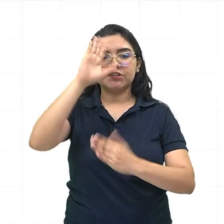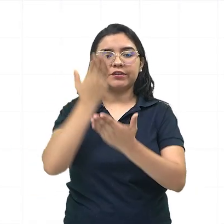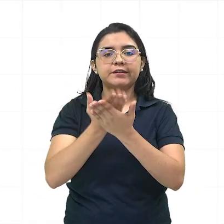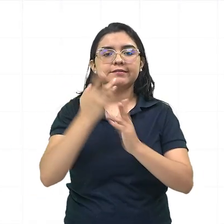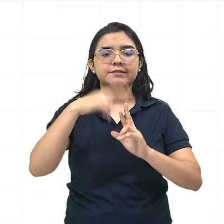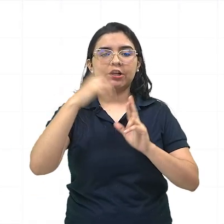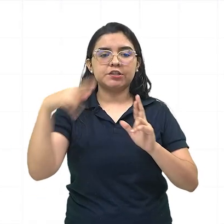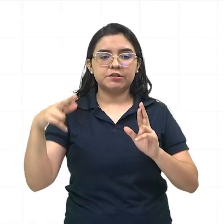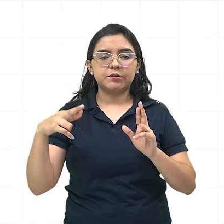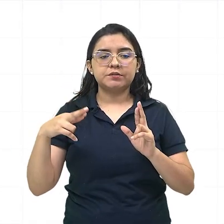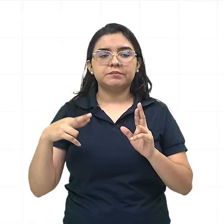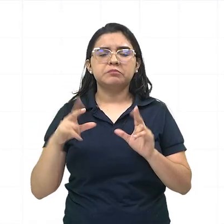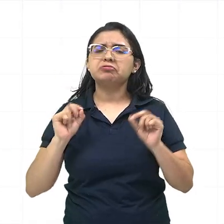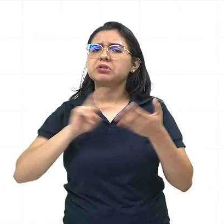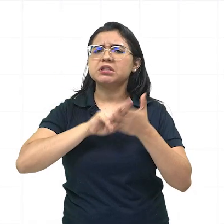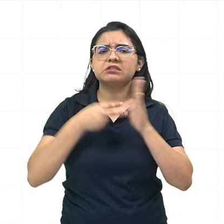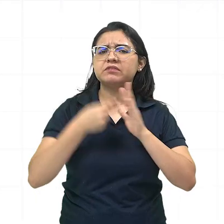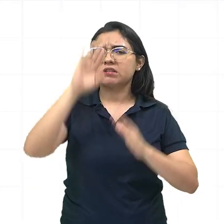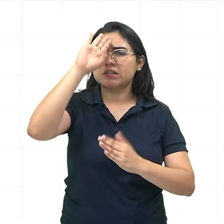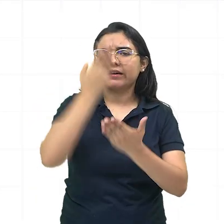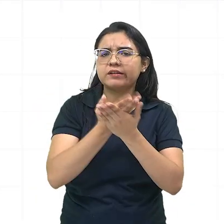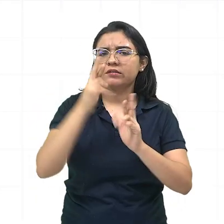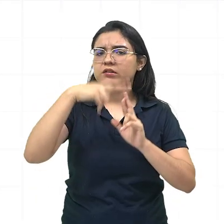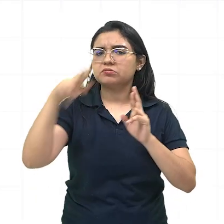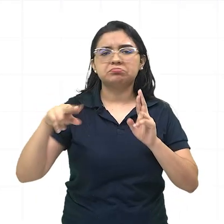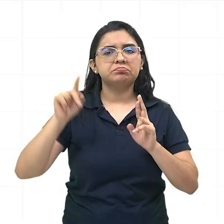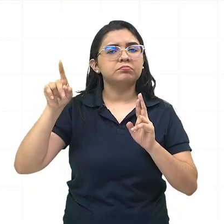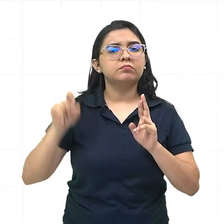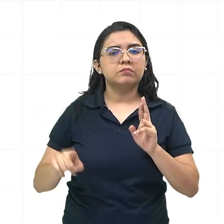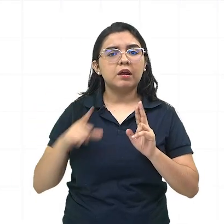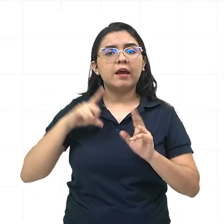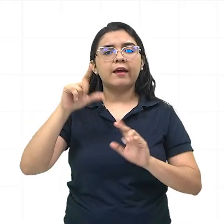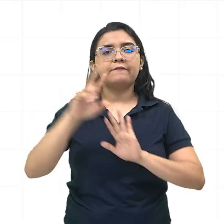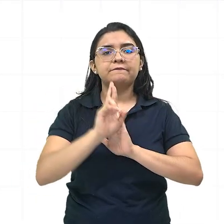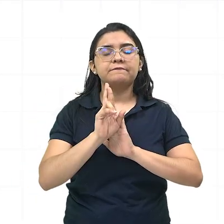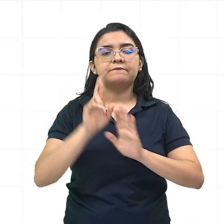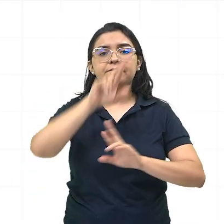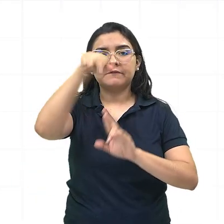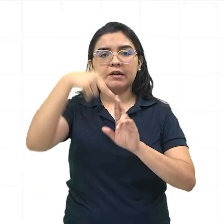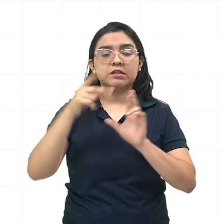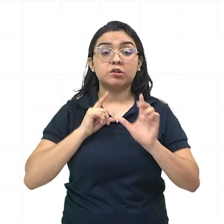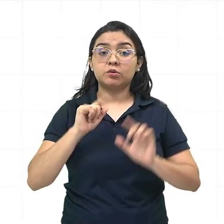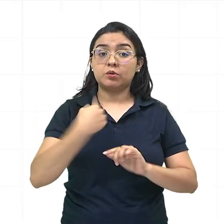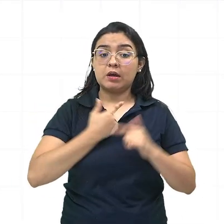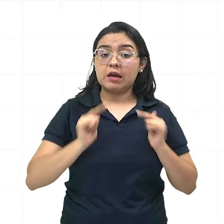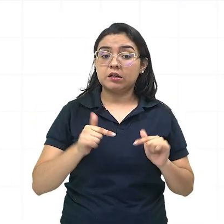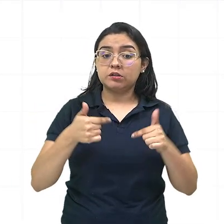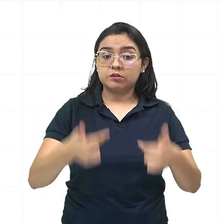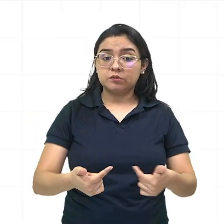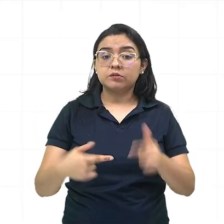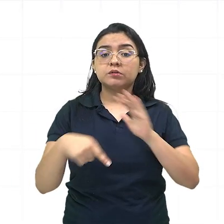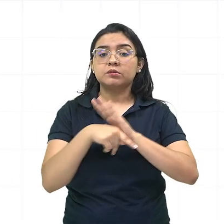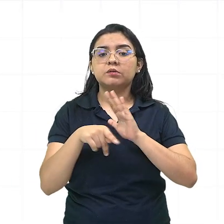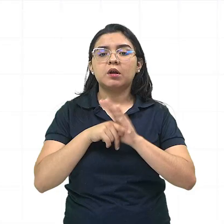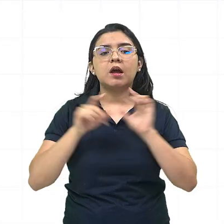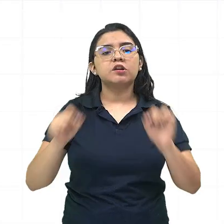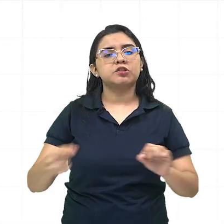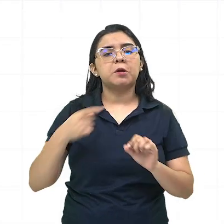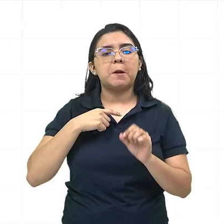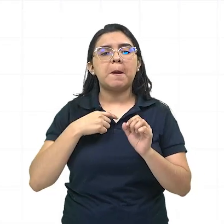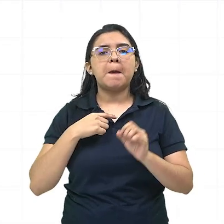crenças religiosas, né? O que são crenças religiosas? Refere-se às atitudes em relação aos aspectos